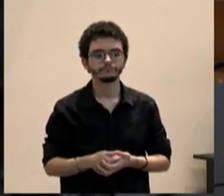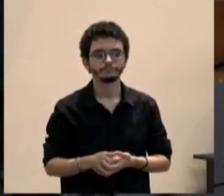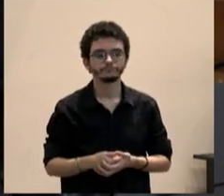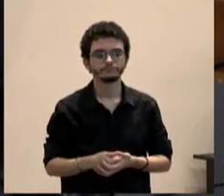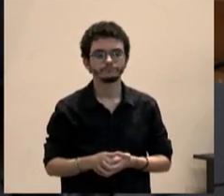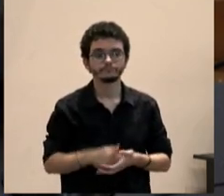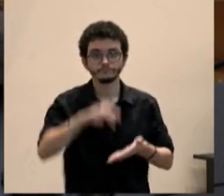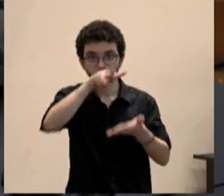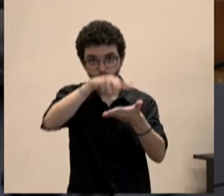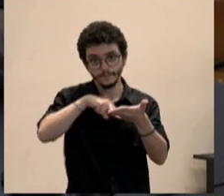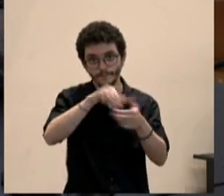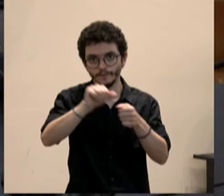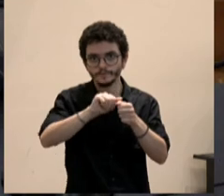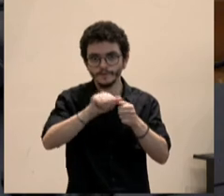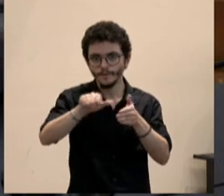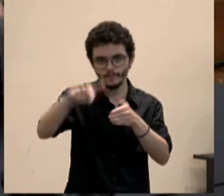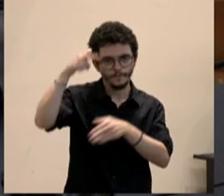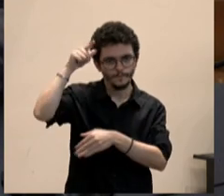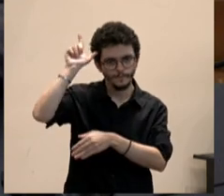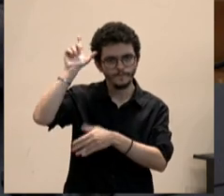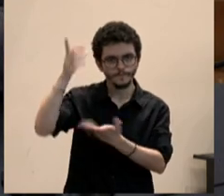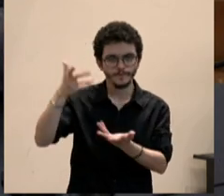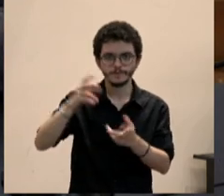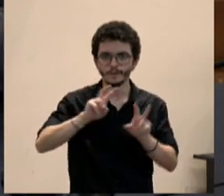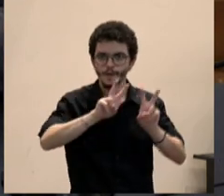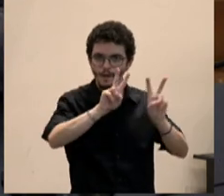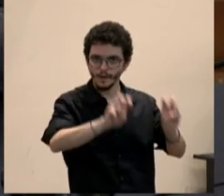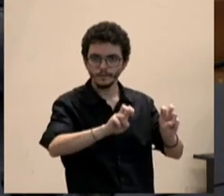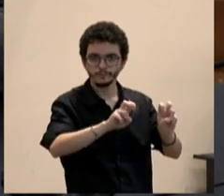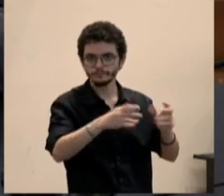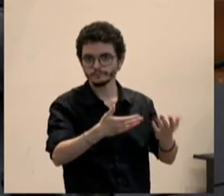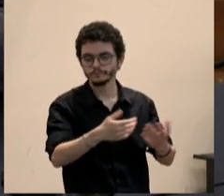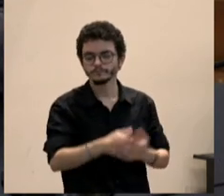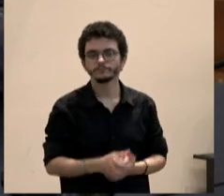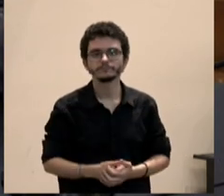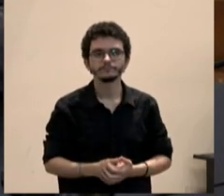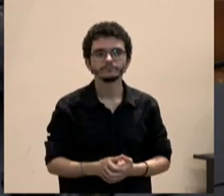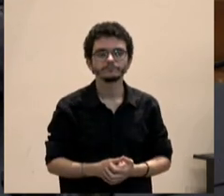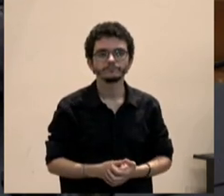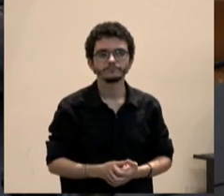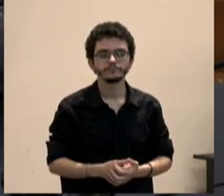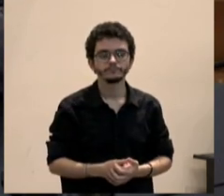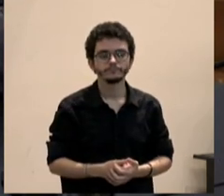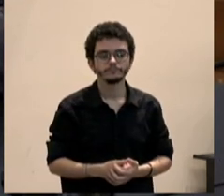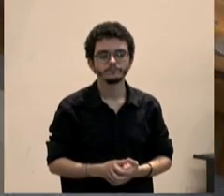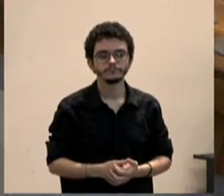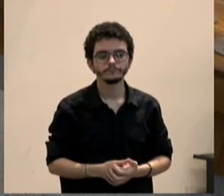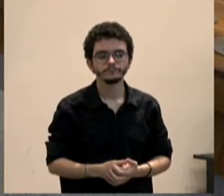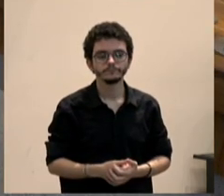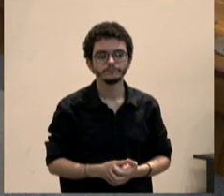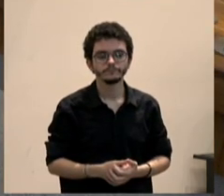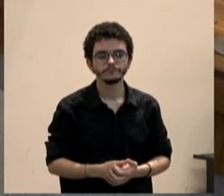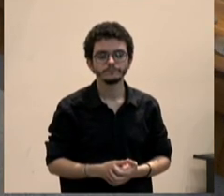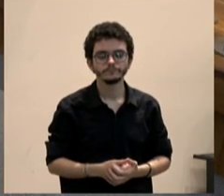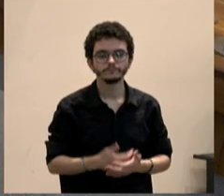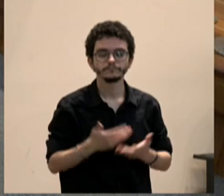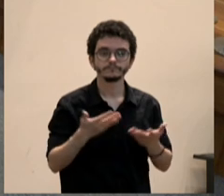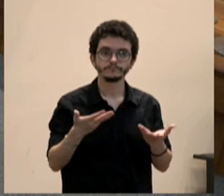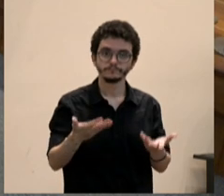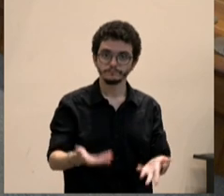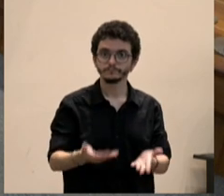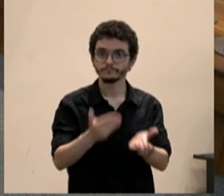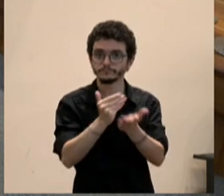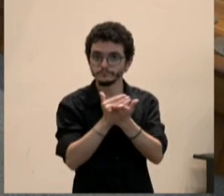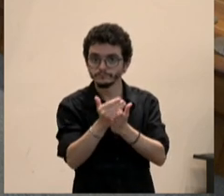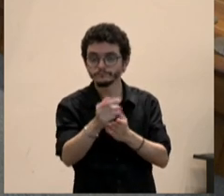da leitura que eu fiz ontem, né? Da menção que eu fiz da coluna. Bom, Partindo, então,